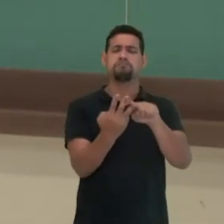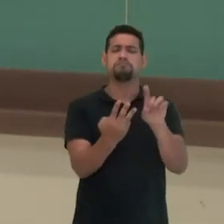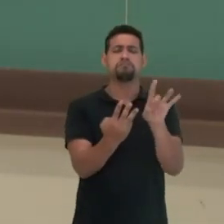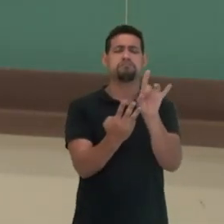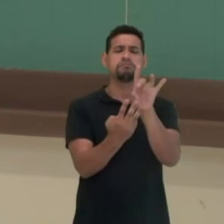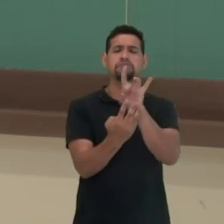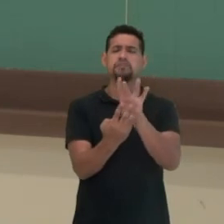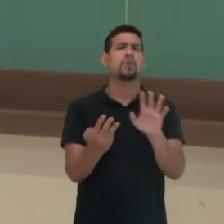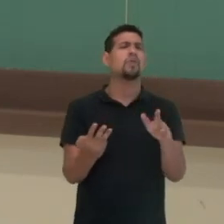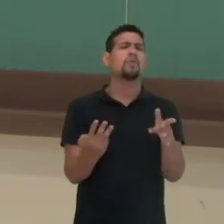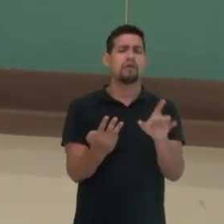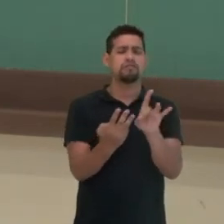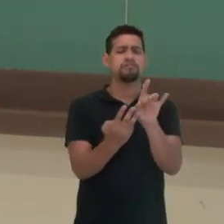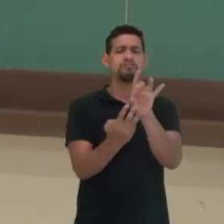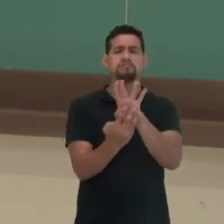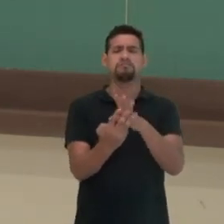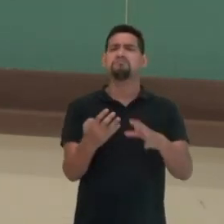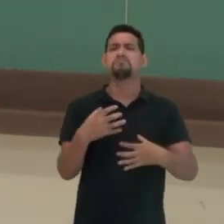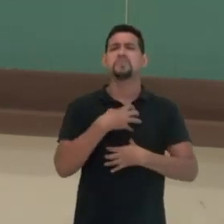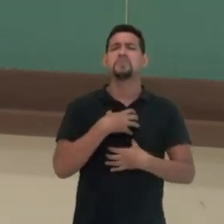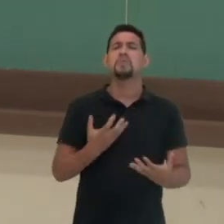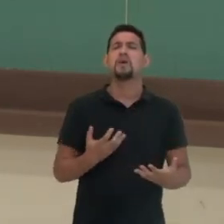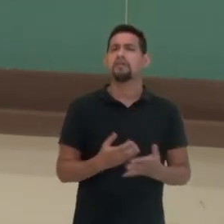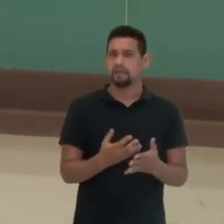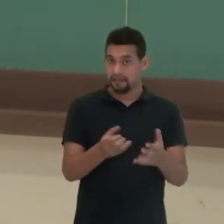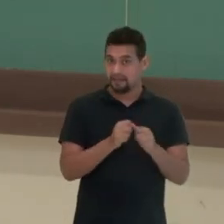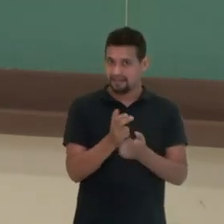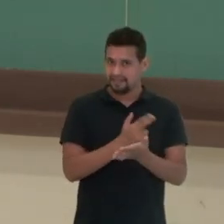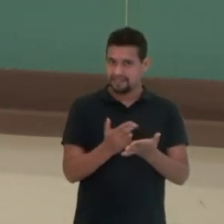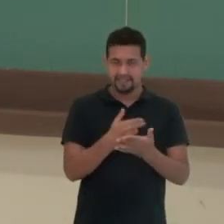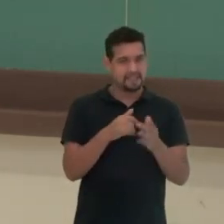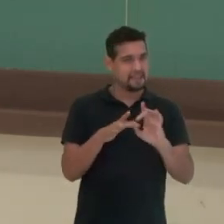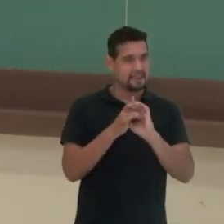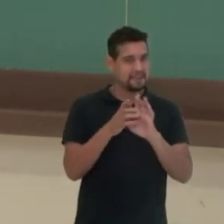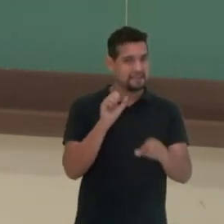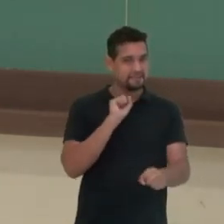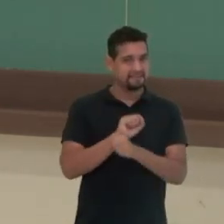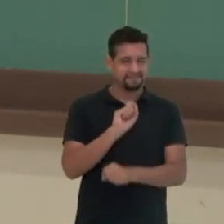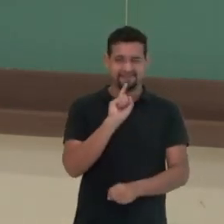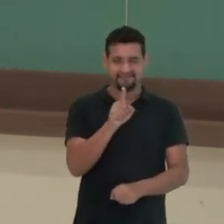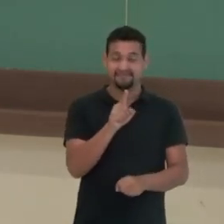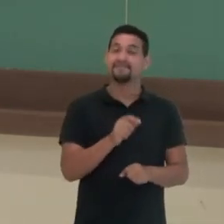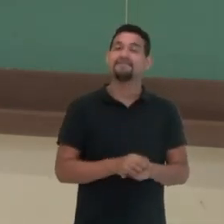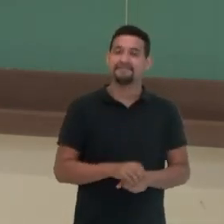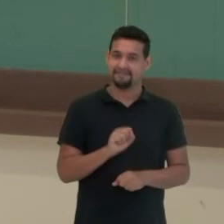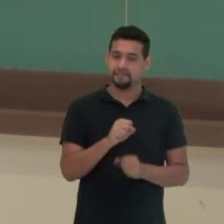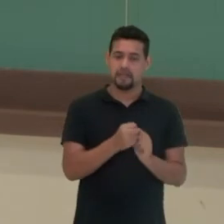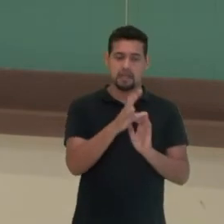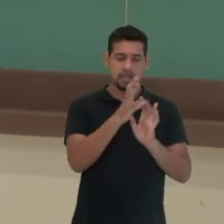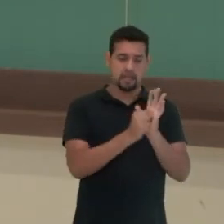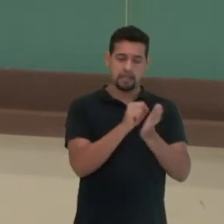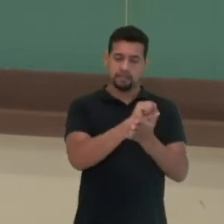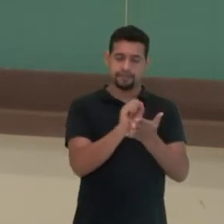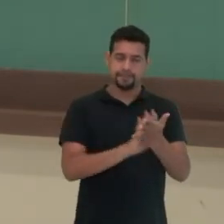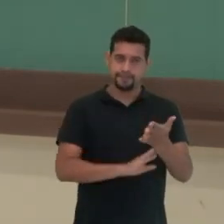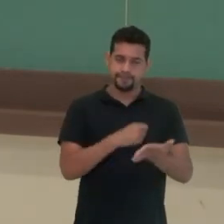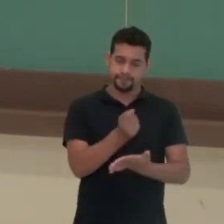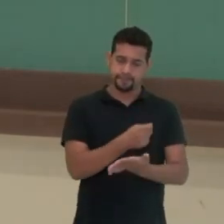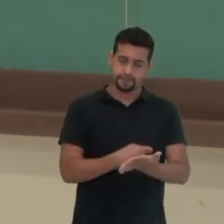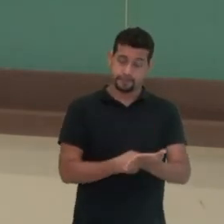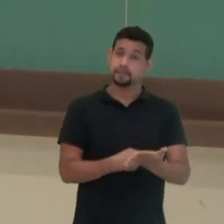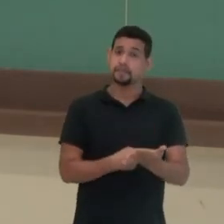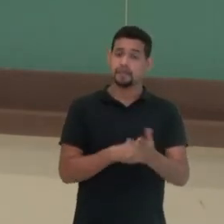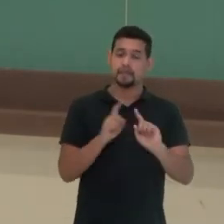um? De cada um desses aqui que está numerado. Quer fazer o desenho? Fica à vontade, eu vou dar um tempinho para você registrar essa atividade no teu